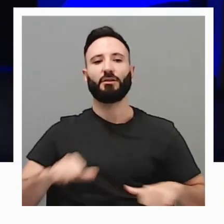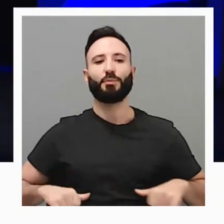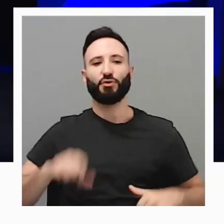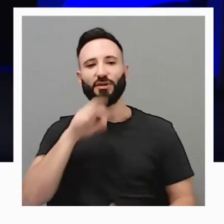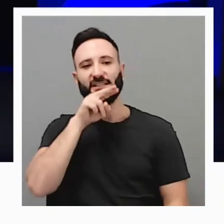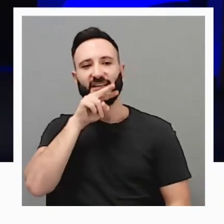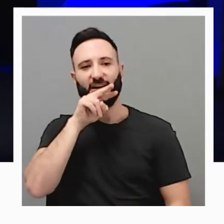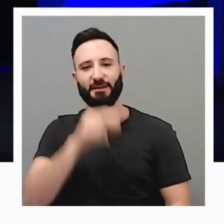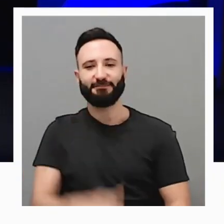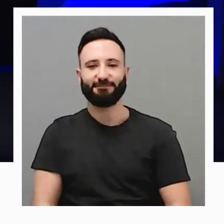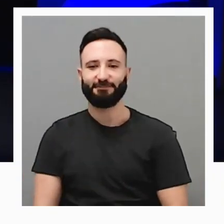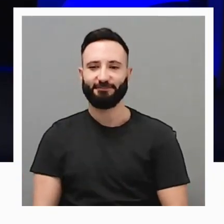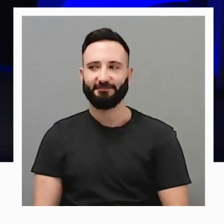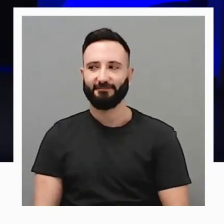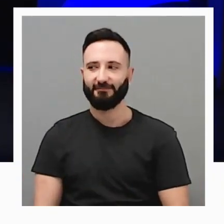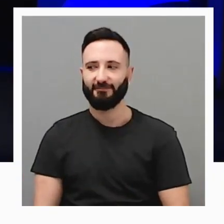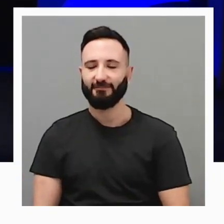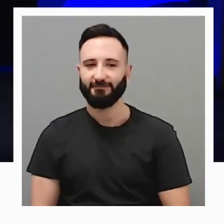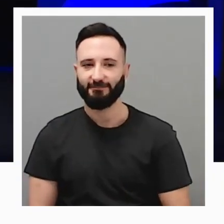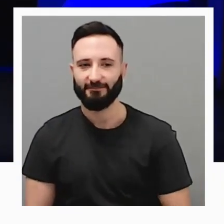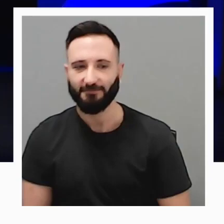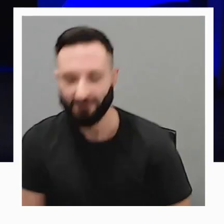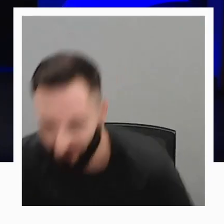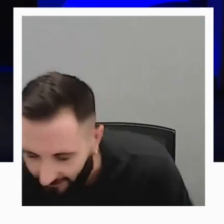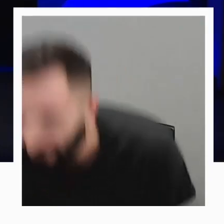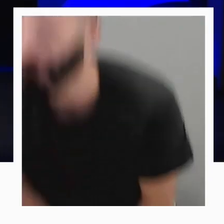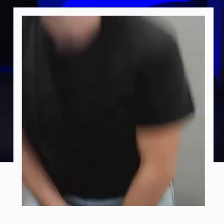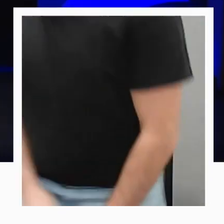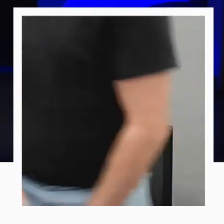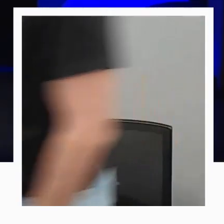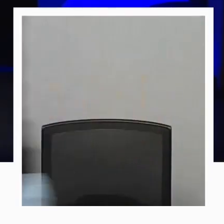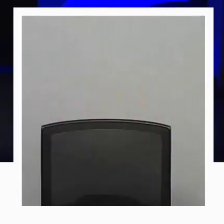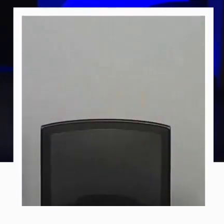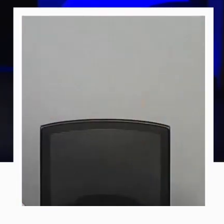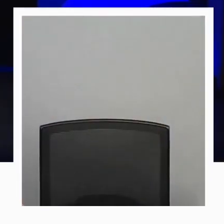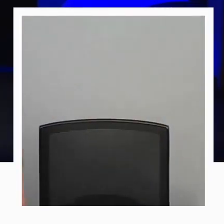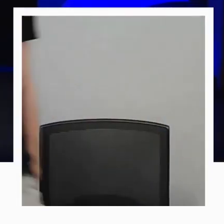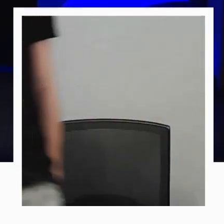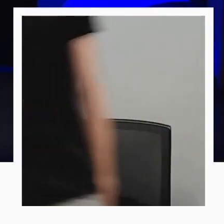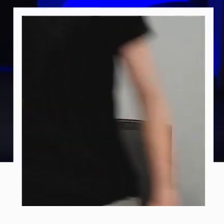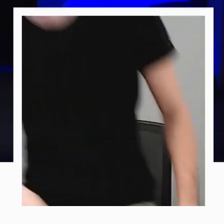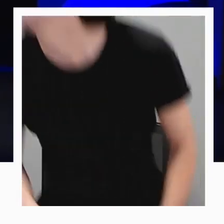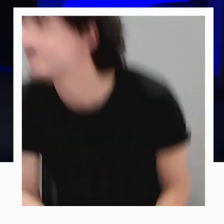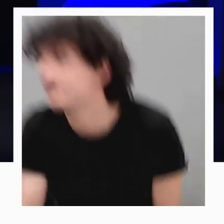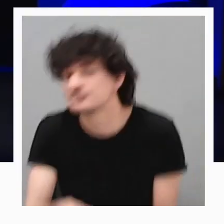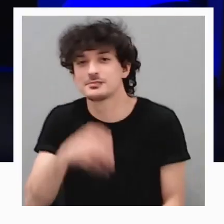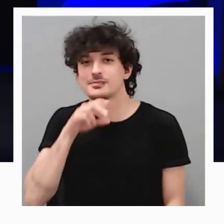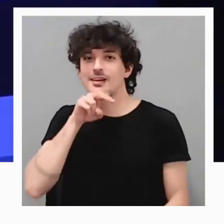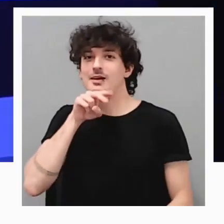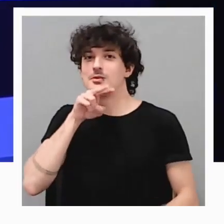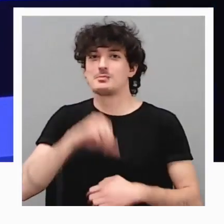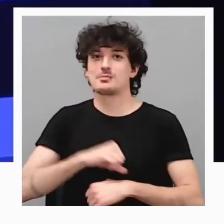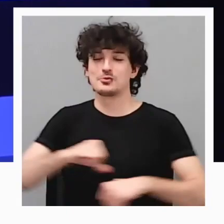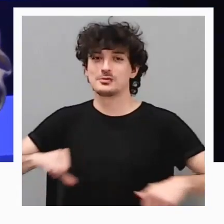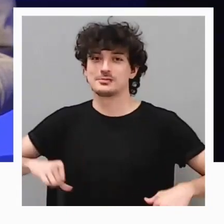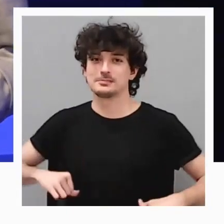Isso é que foi uma explicação à séria. Neste momento, qual é a fase de desenvolvimento a seguir para o